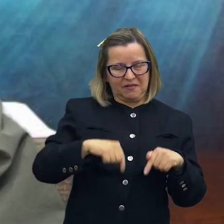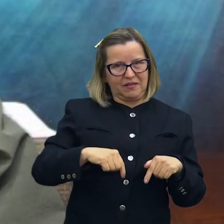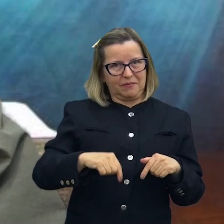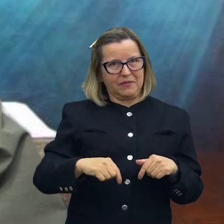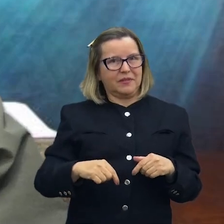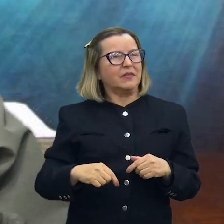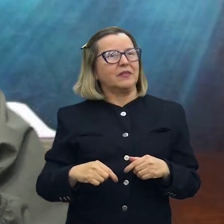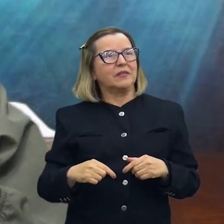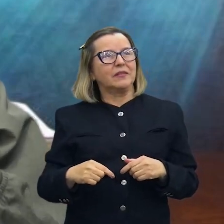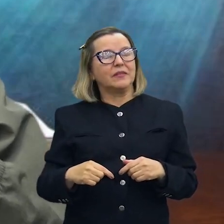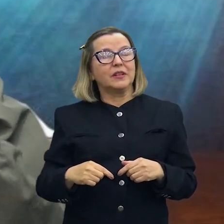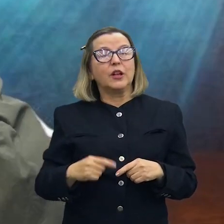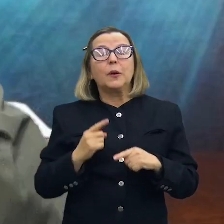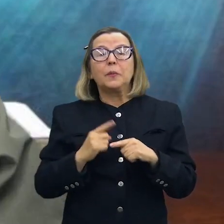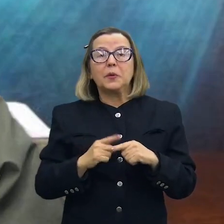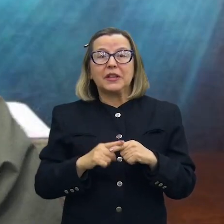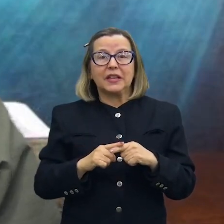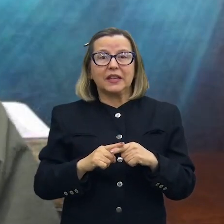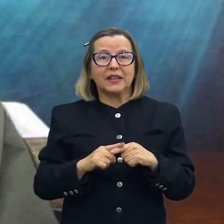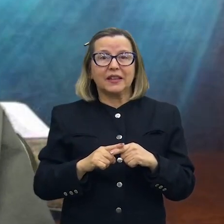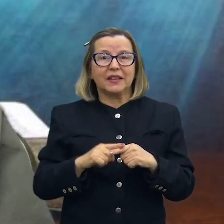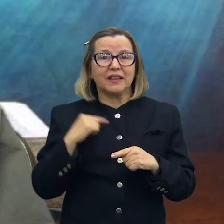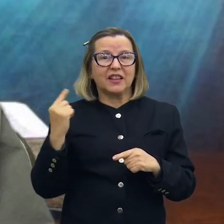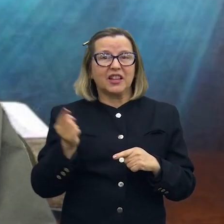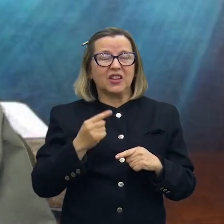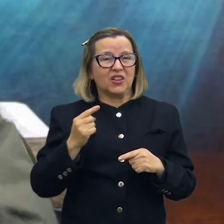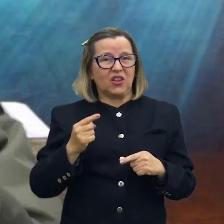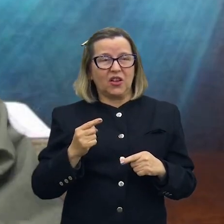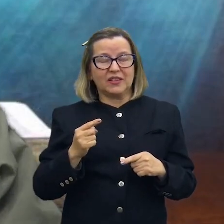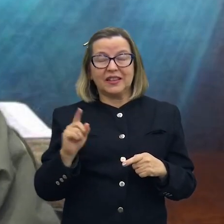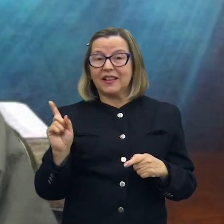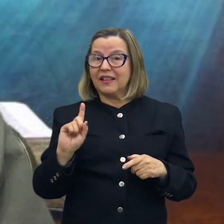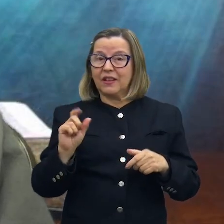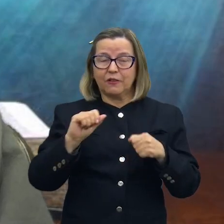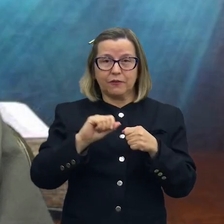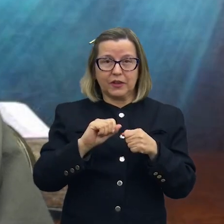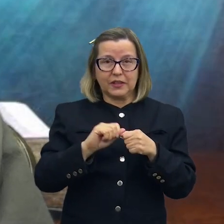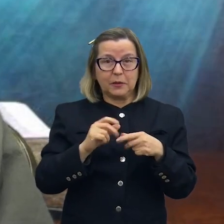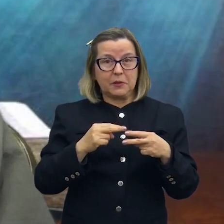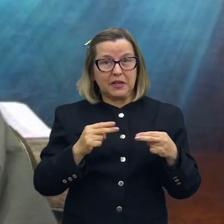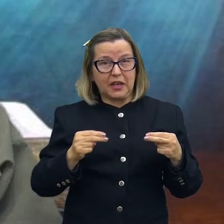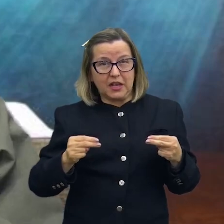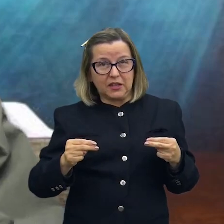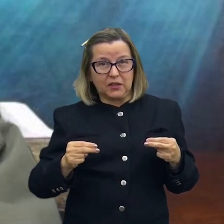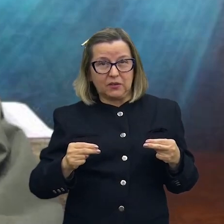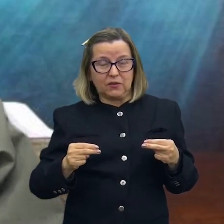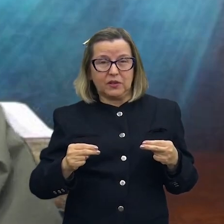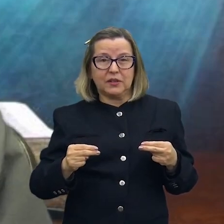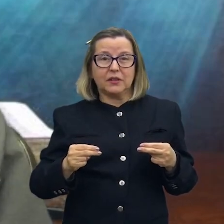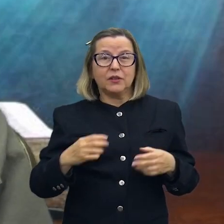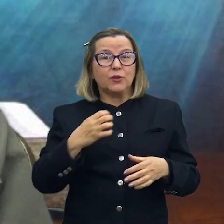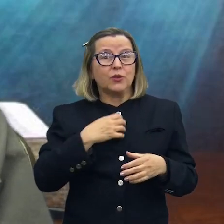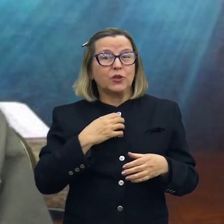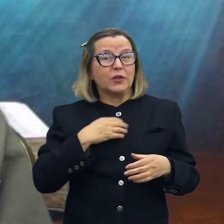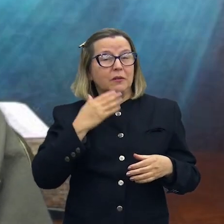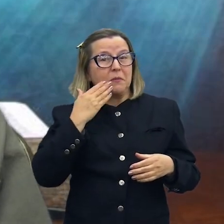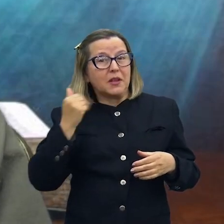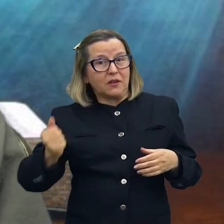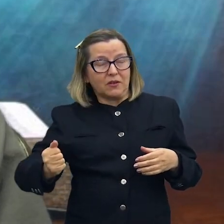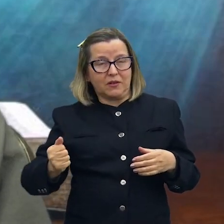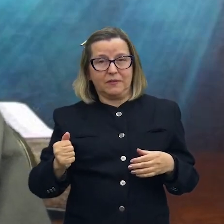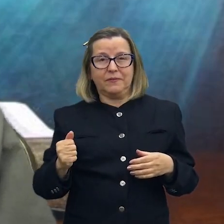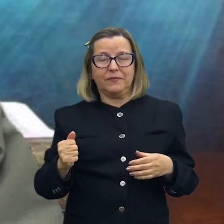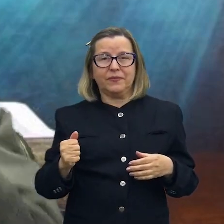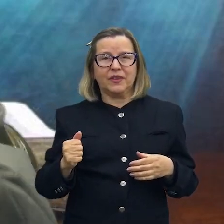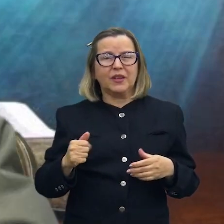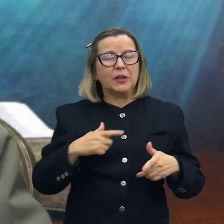dos motivos é que nós não somos diligentes na obra, naquilo que o Pai nos ensinou a fazer, naquele dom de trabalho que o Senhor